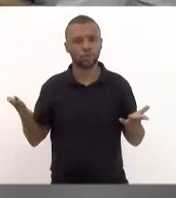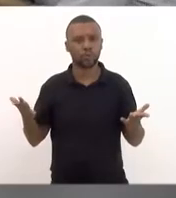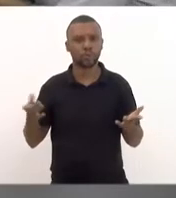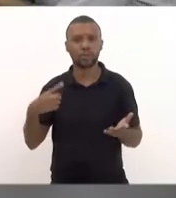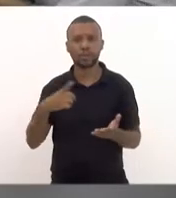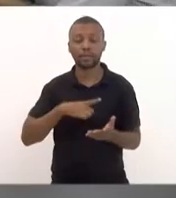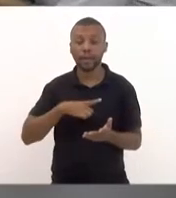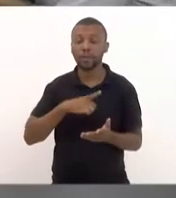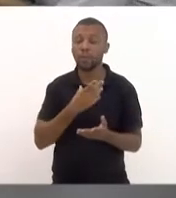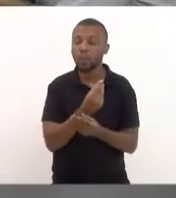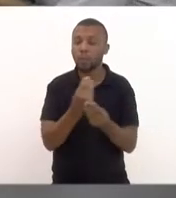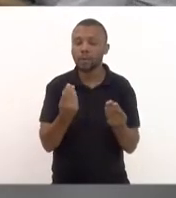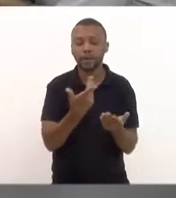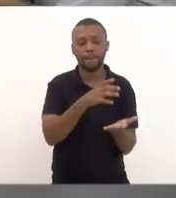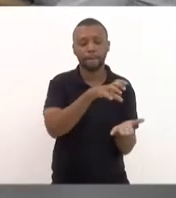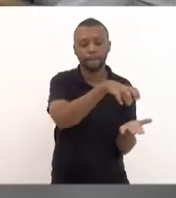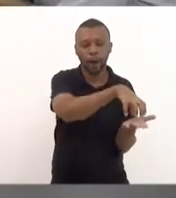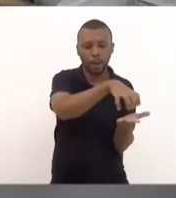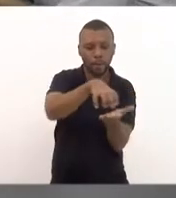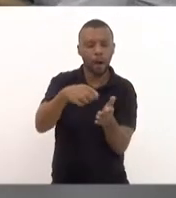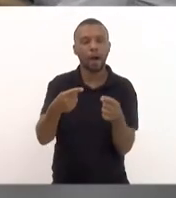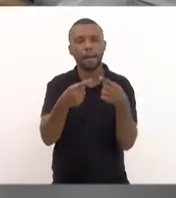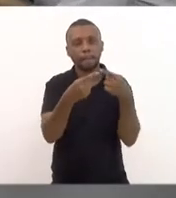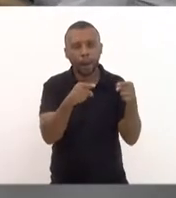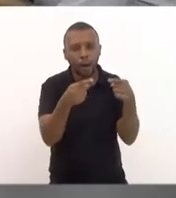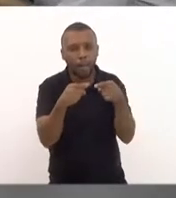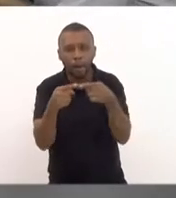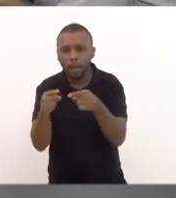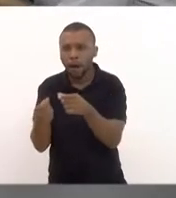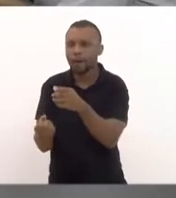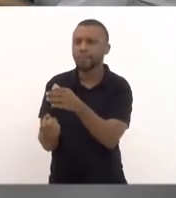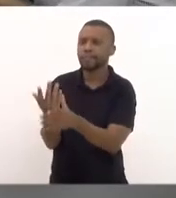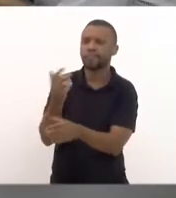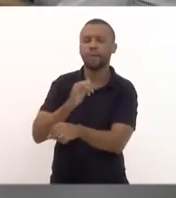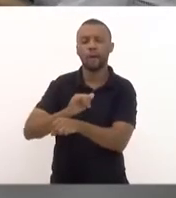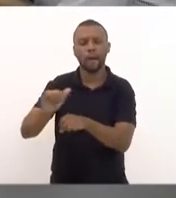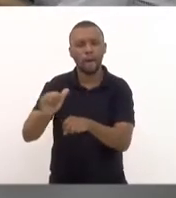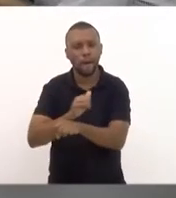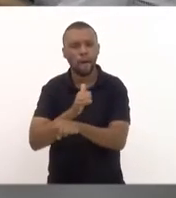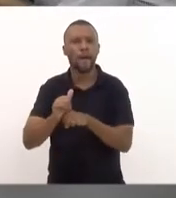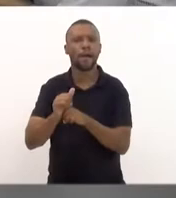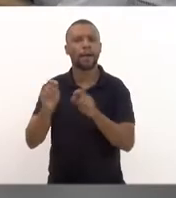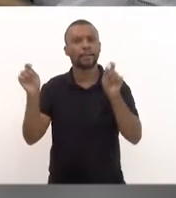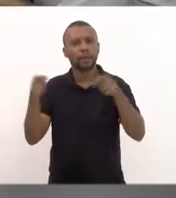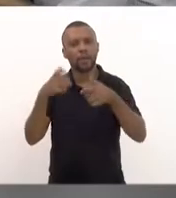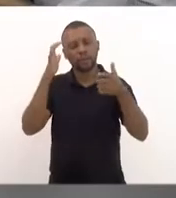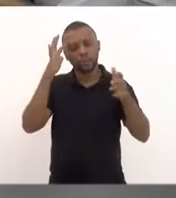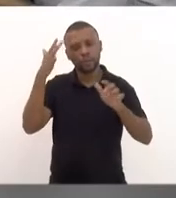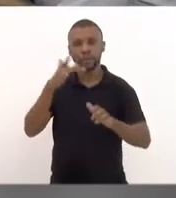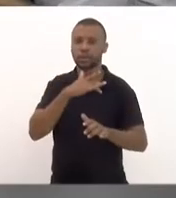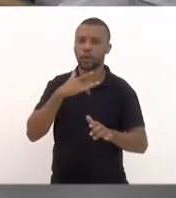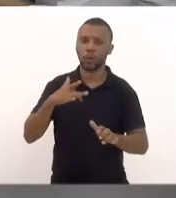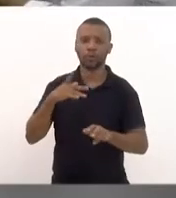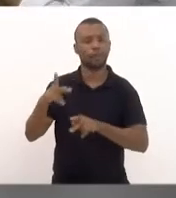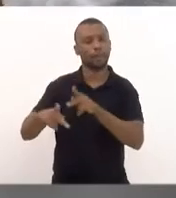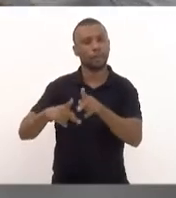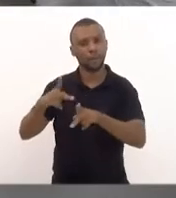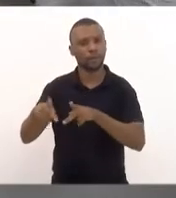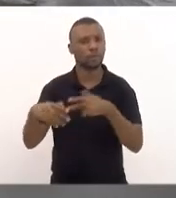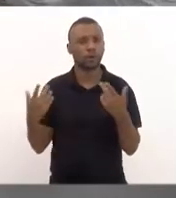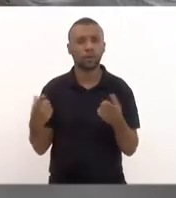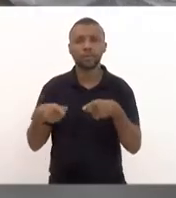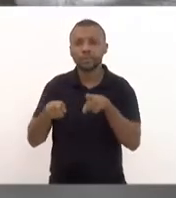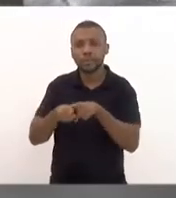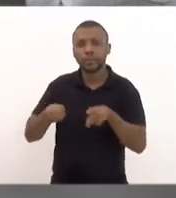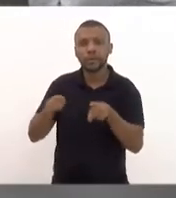está com muitas unidades sendo inauguradas, sendo implementadas. A gente está cada vez mais dando condição de saúde para a nossa população.